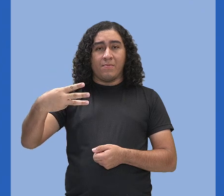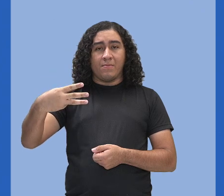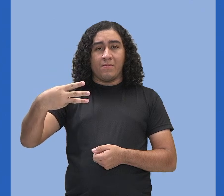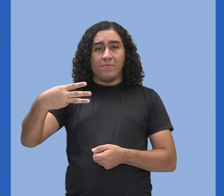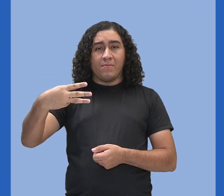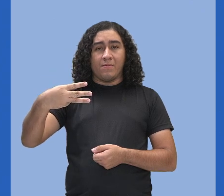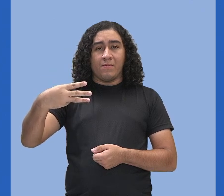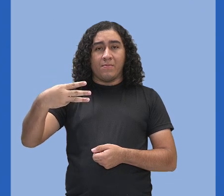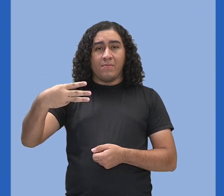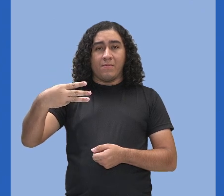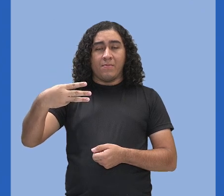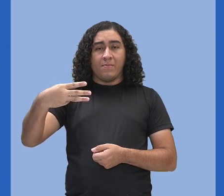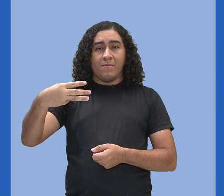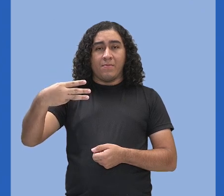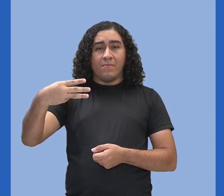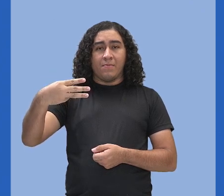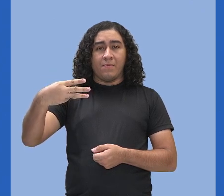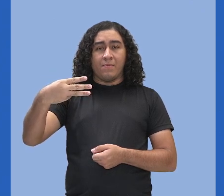3,